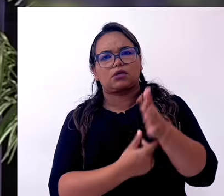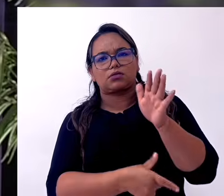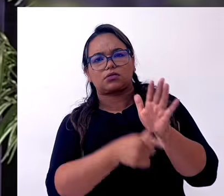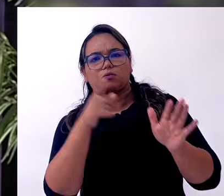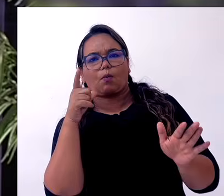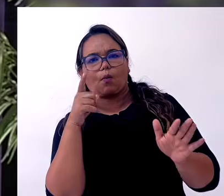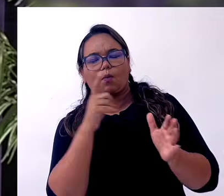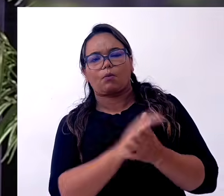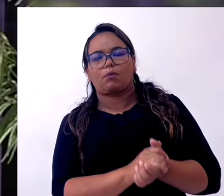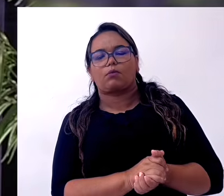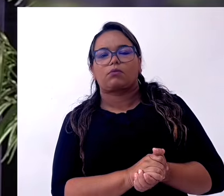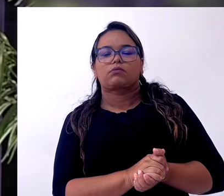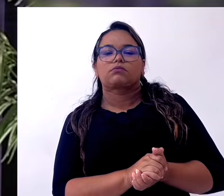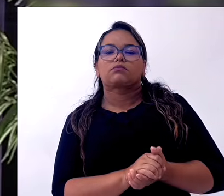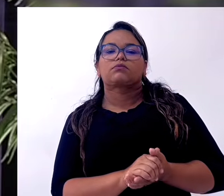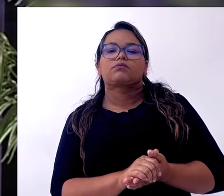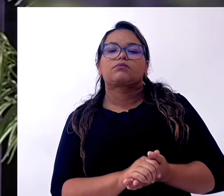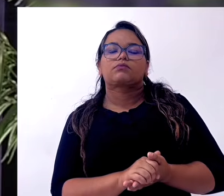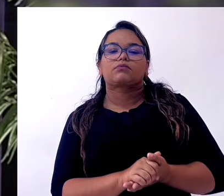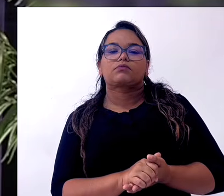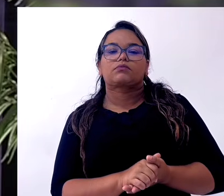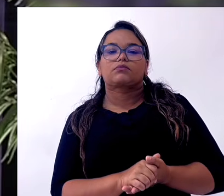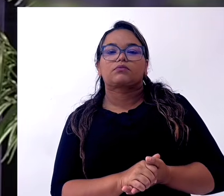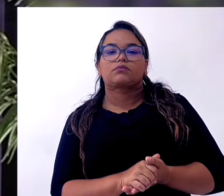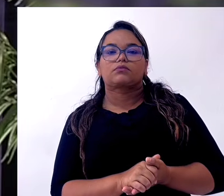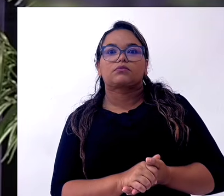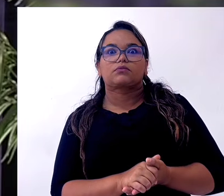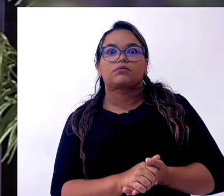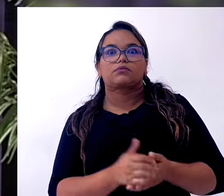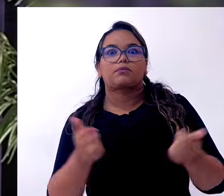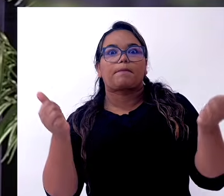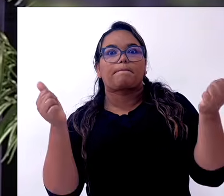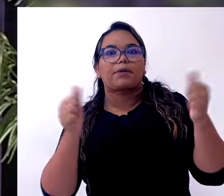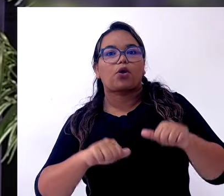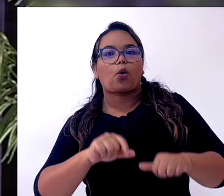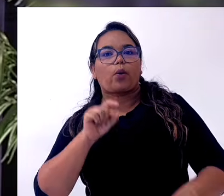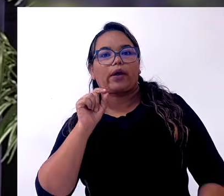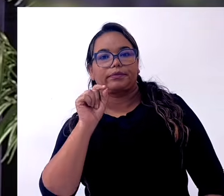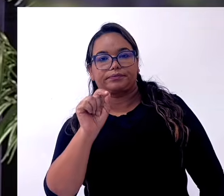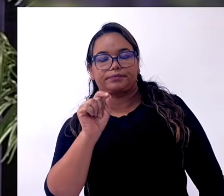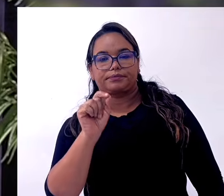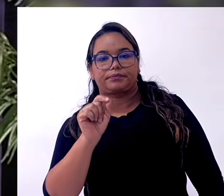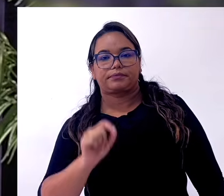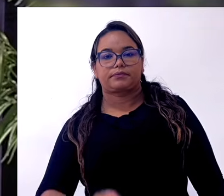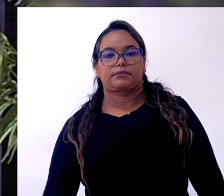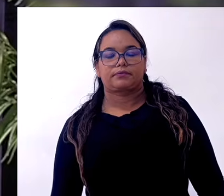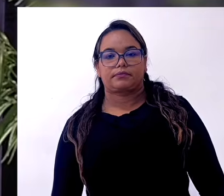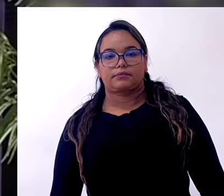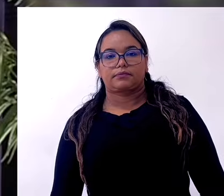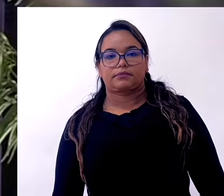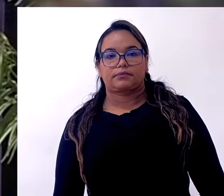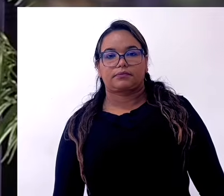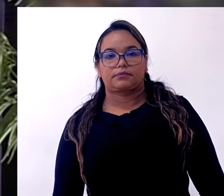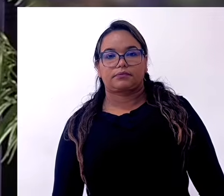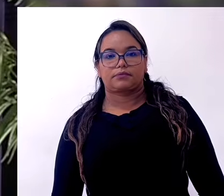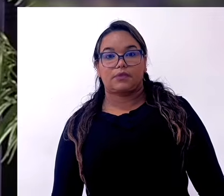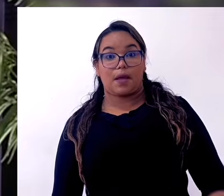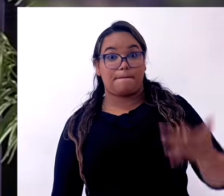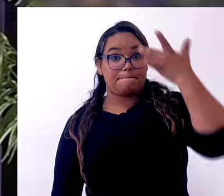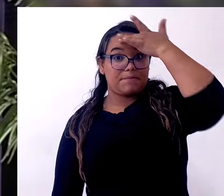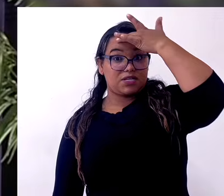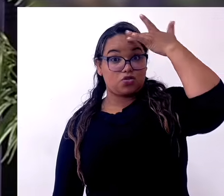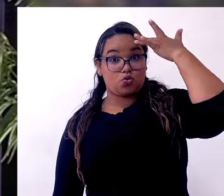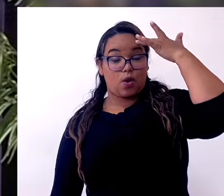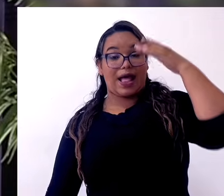O avião inteiro desapareceu num buraco que não era muito grande. E não foi achado nenhum detrito e